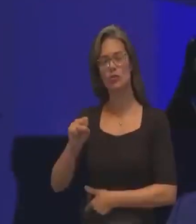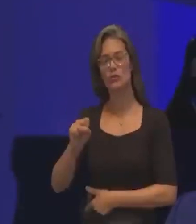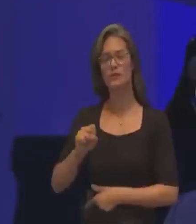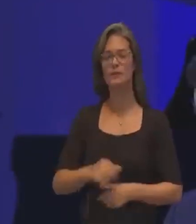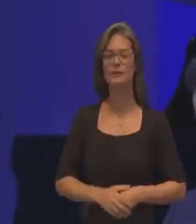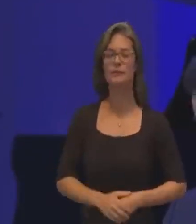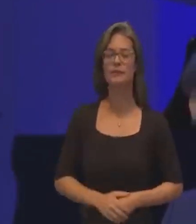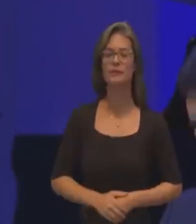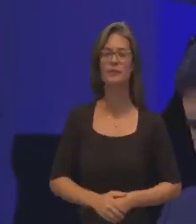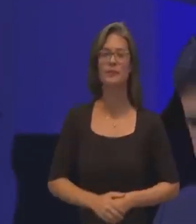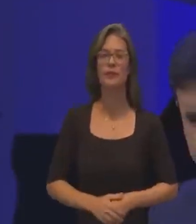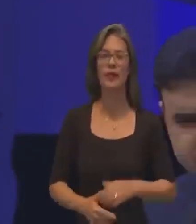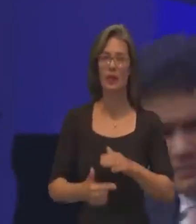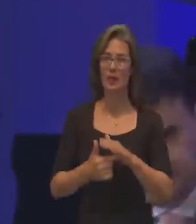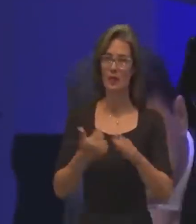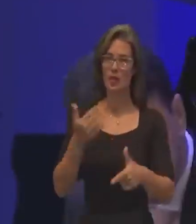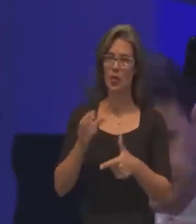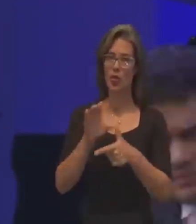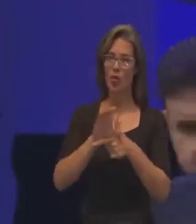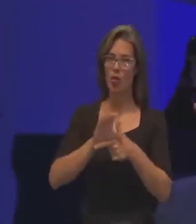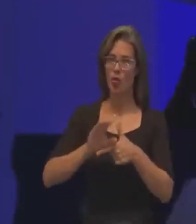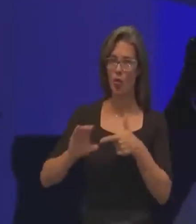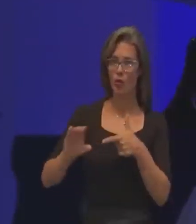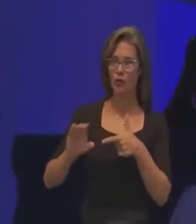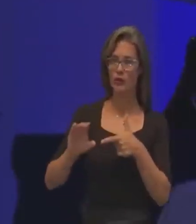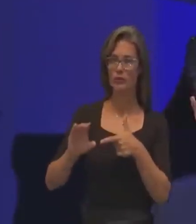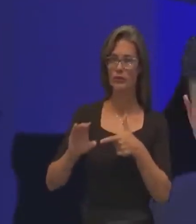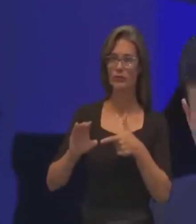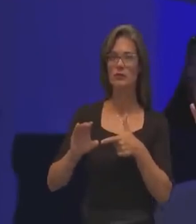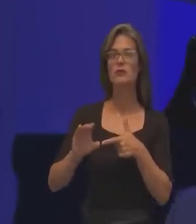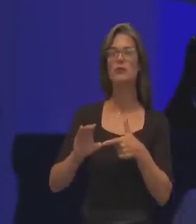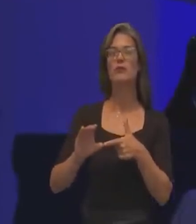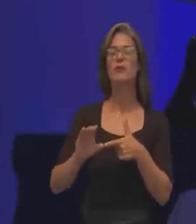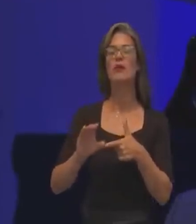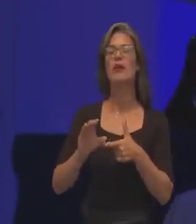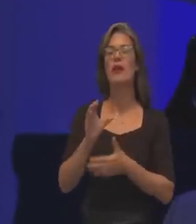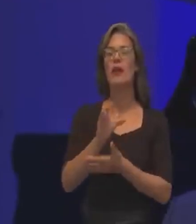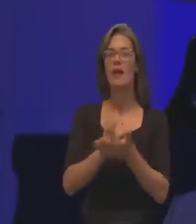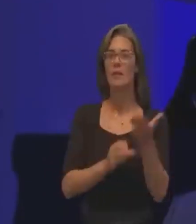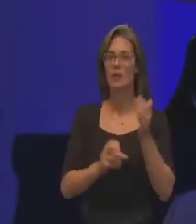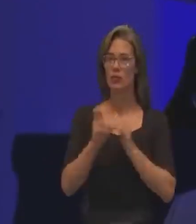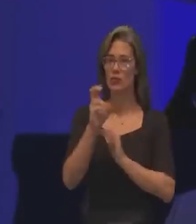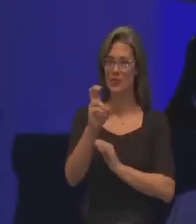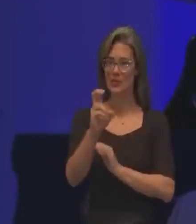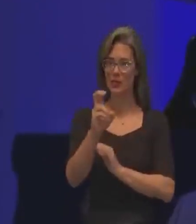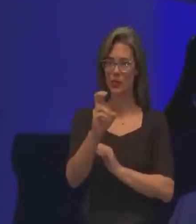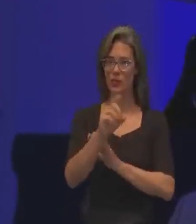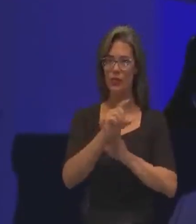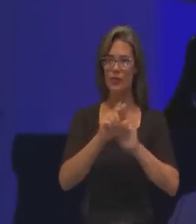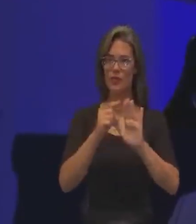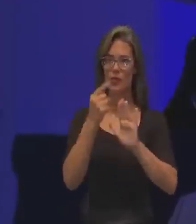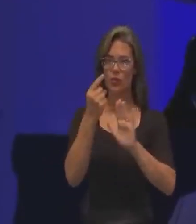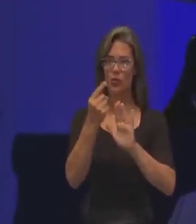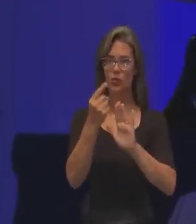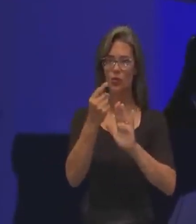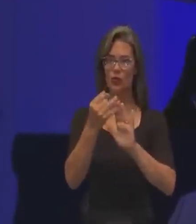Segunda carta aos Coríntios, capítulo 5, do verso 1